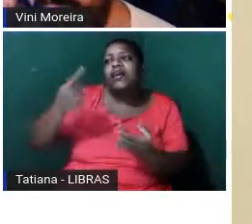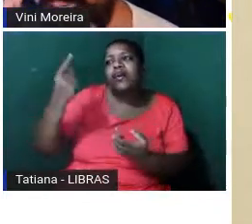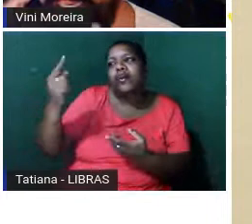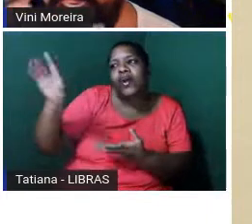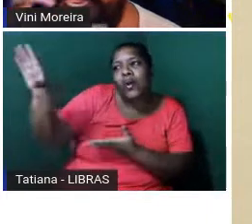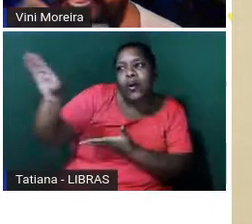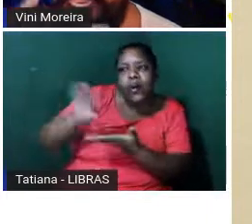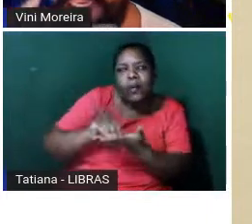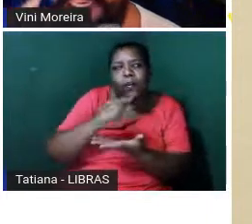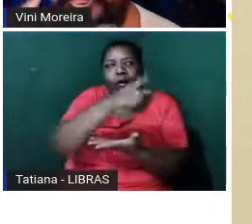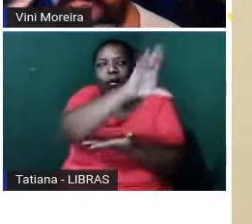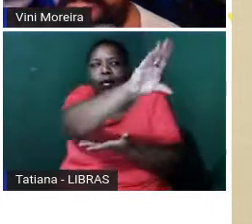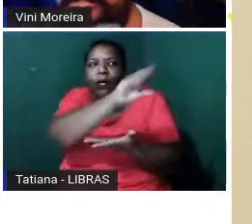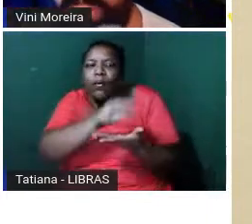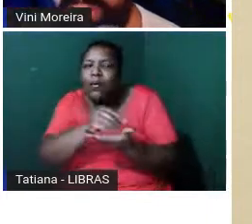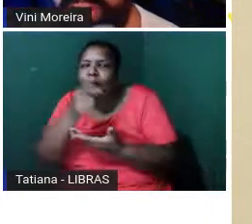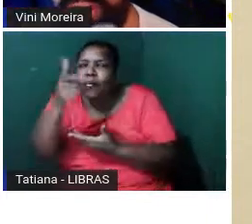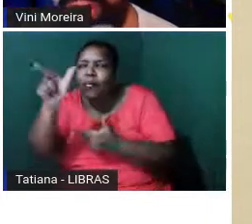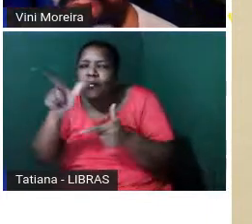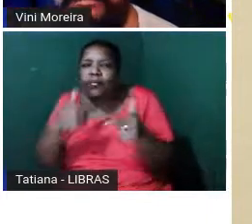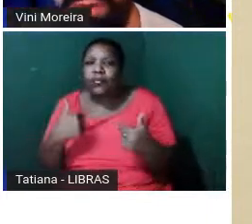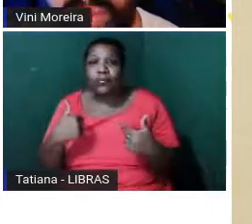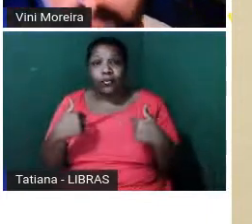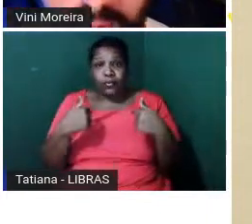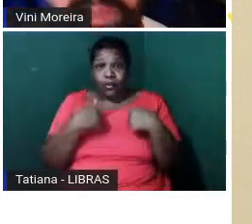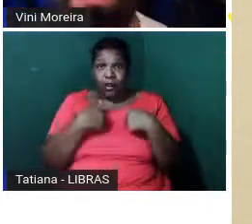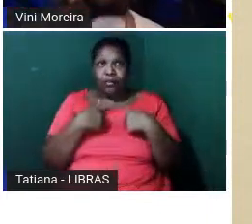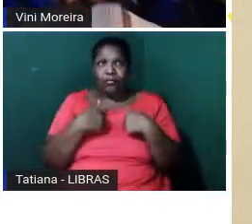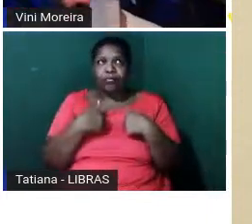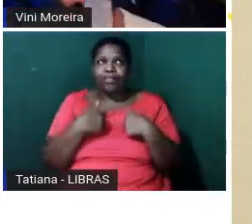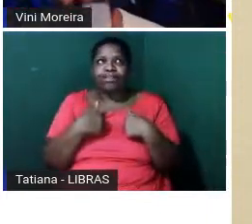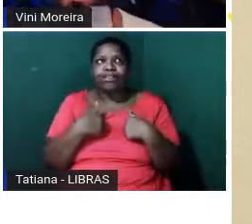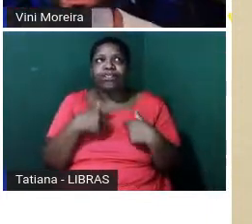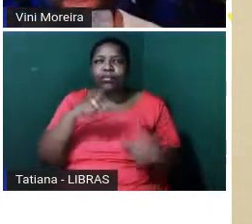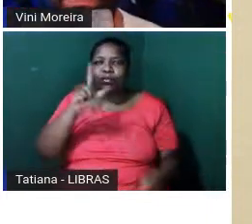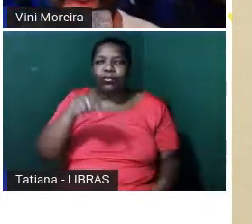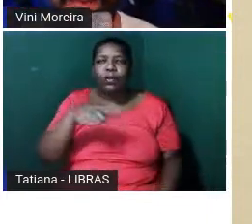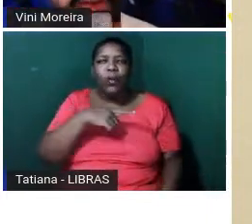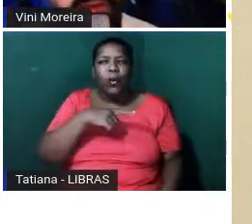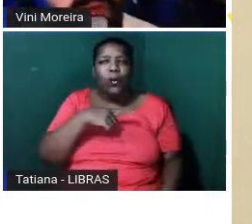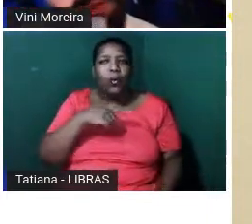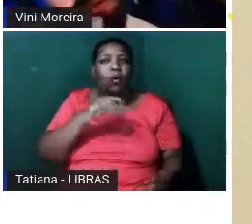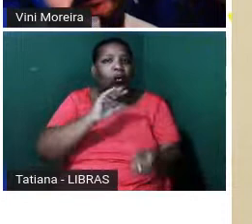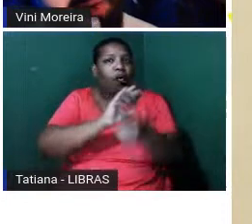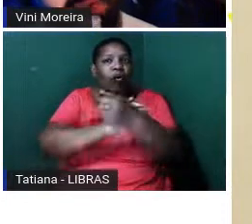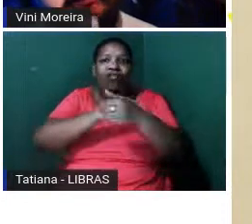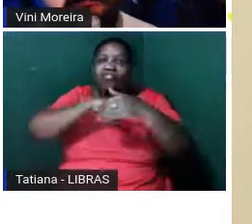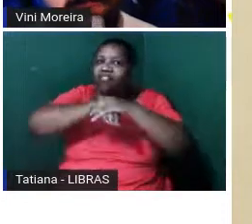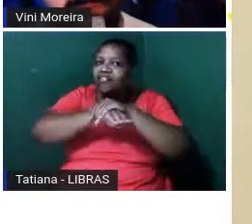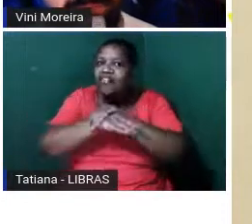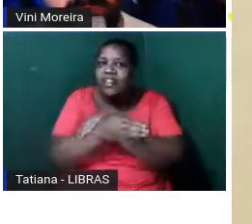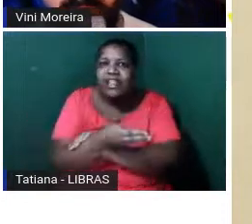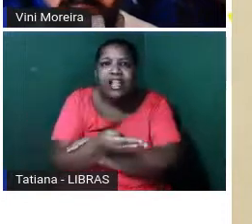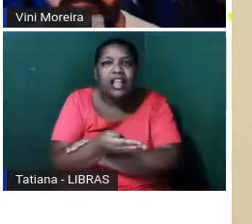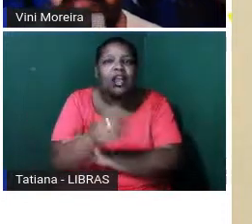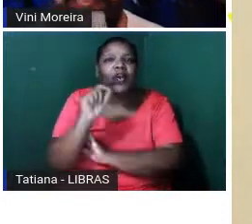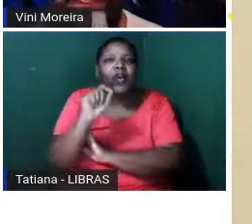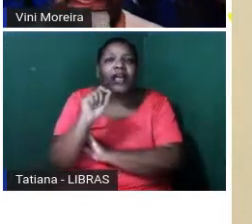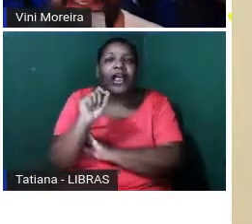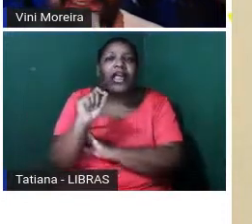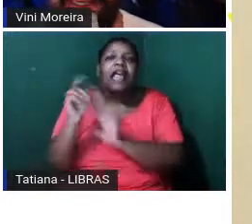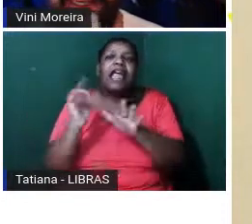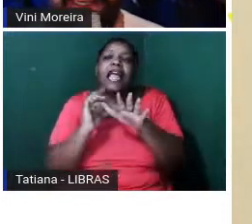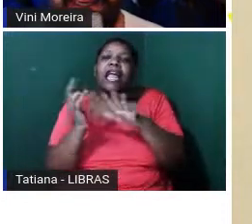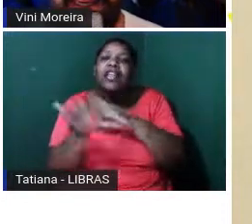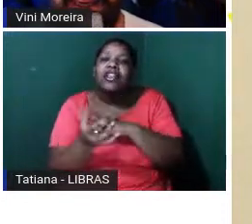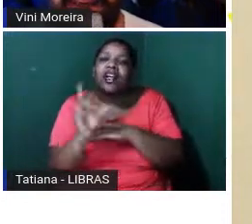idiotas e eu tô muito sou muito viciado em redes sociais que são só de vídeo